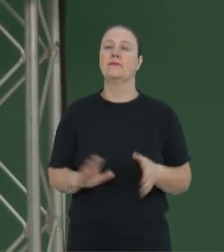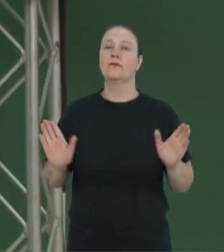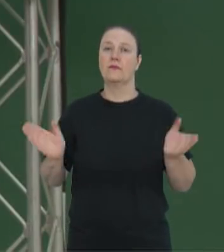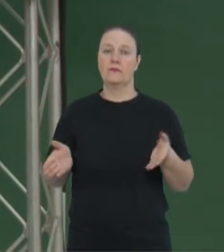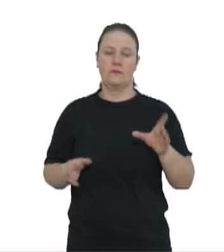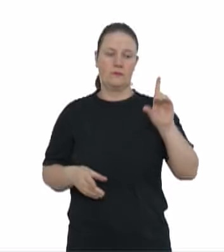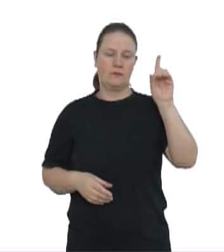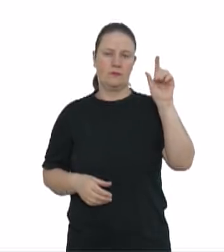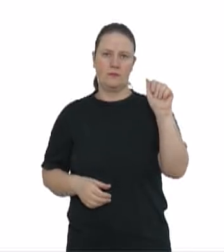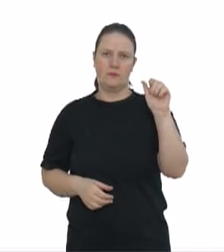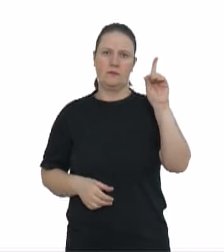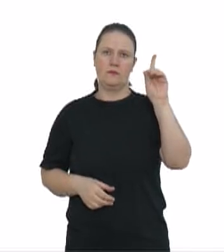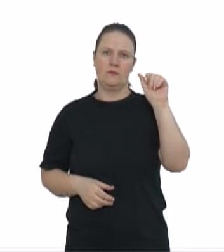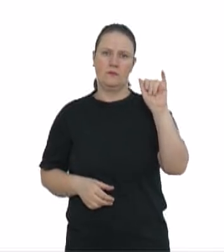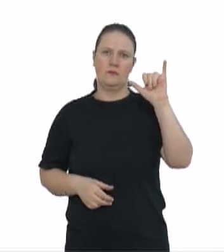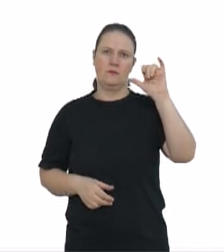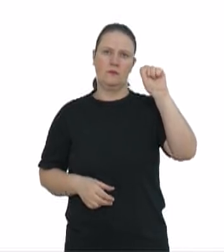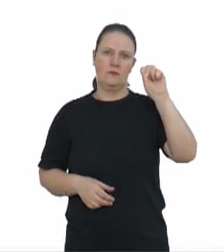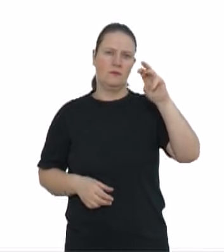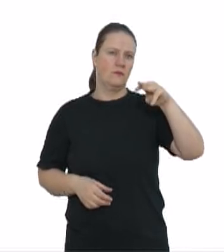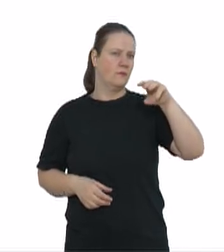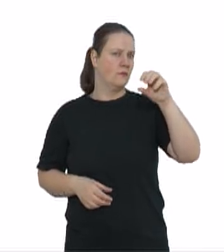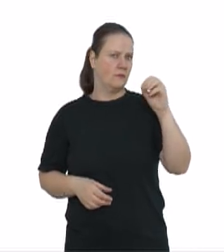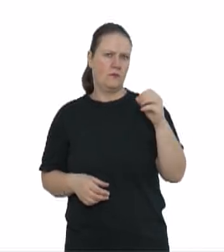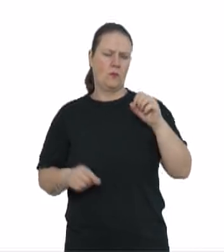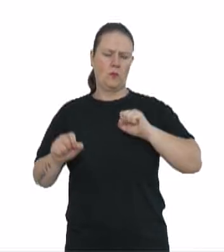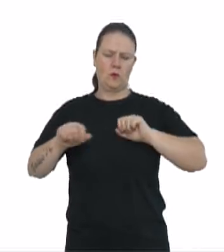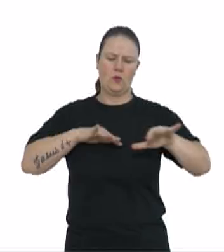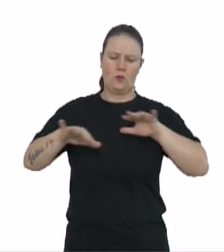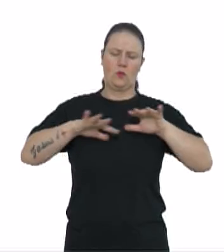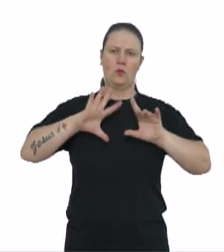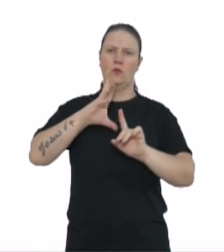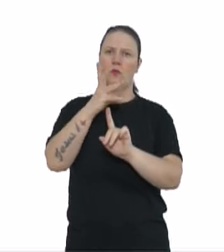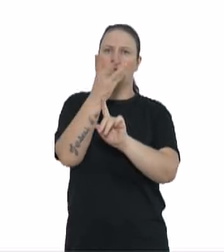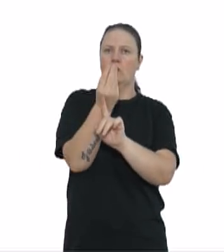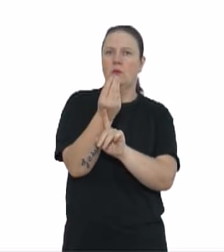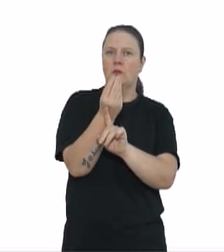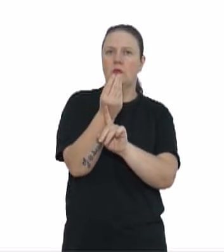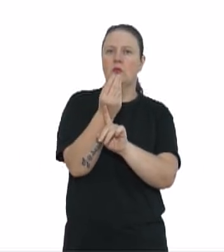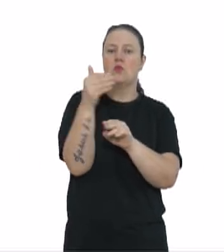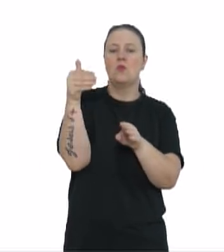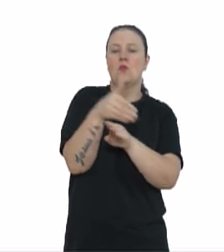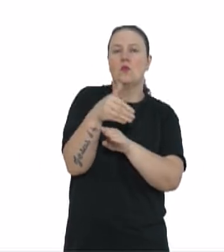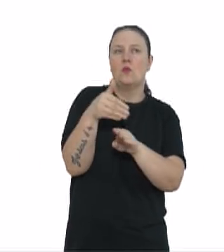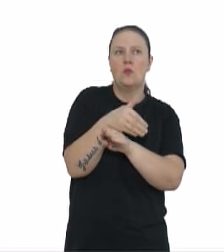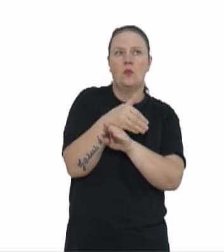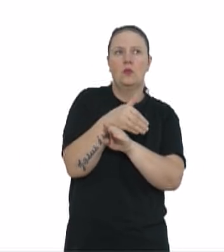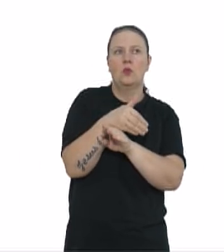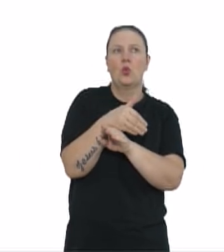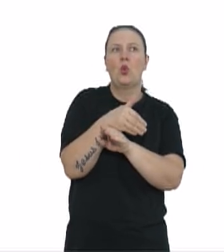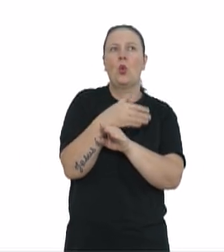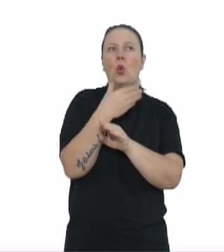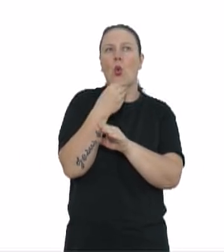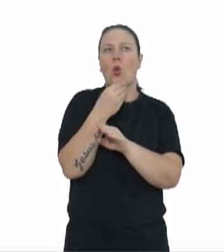O dadaísmo, né, na questão 2 dos testes, foi um movimento artístico do qual participou Hal Haussmann.